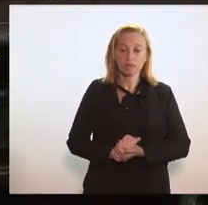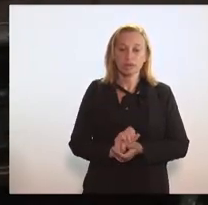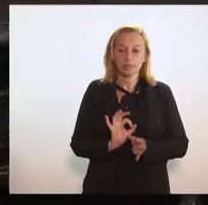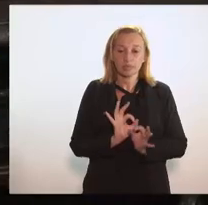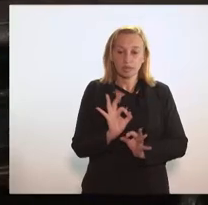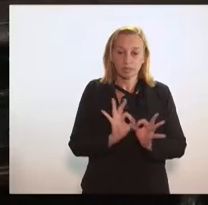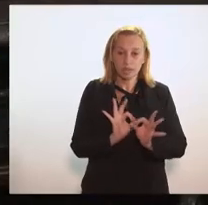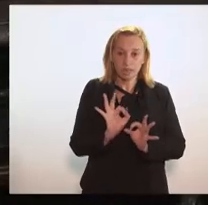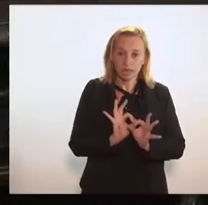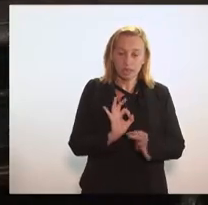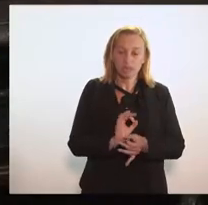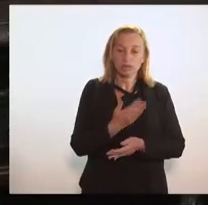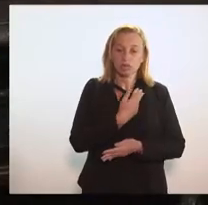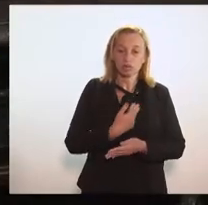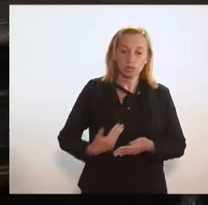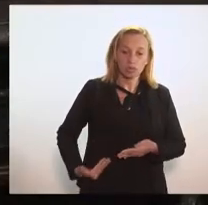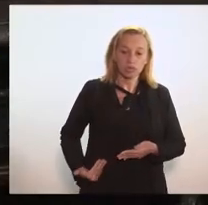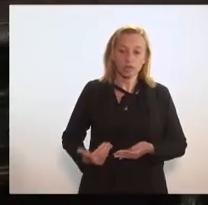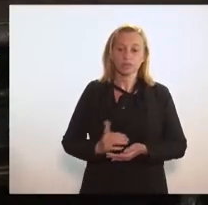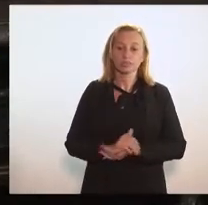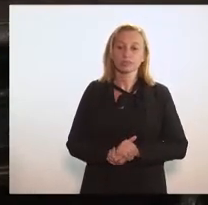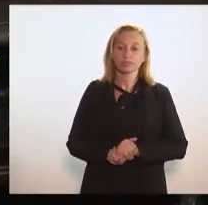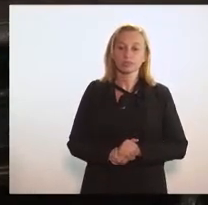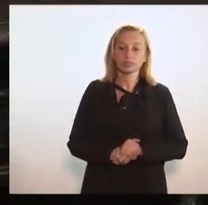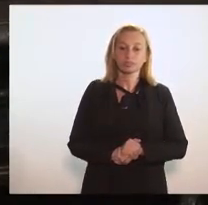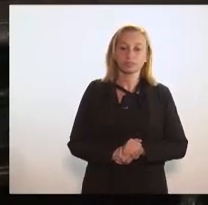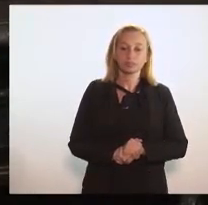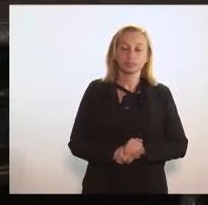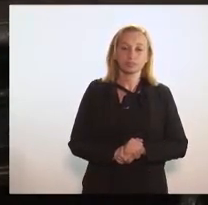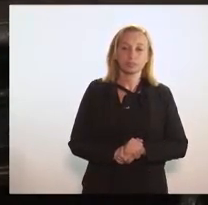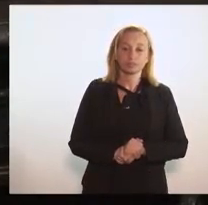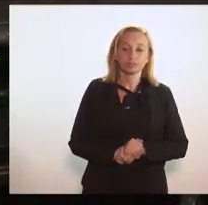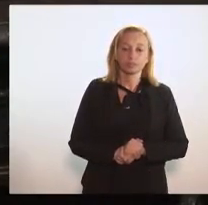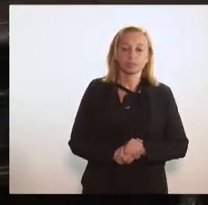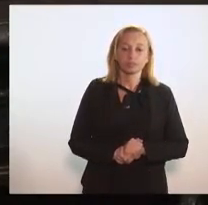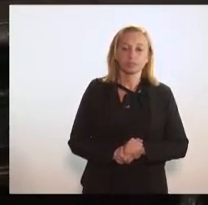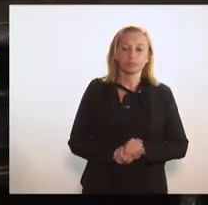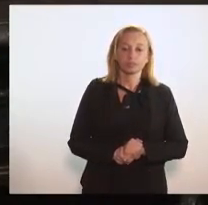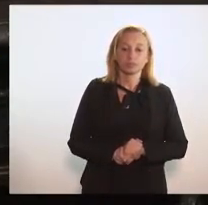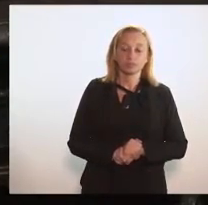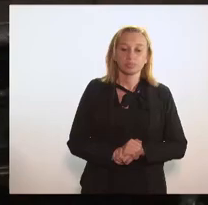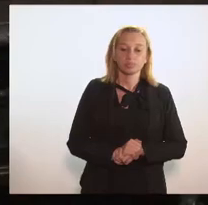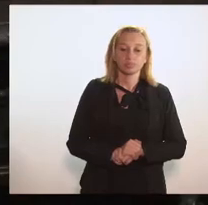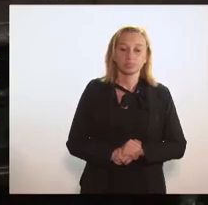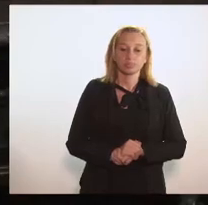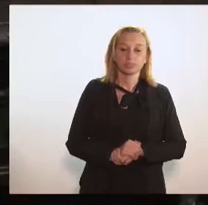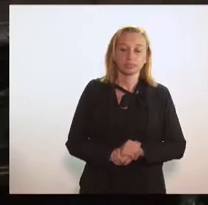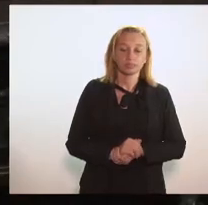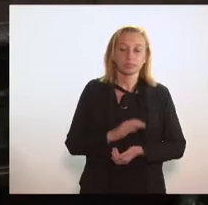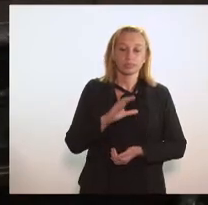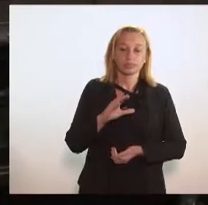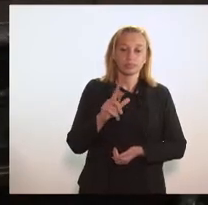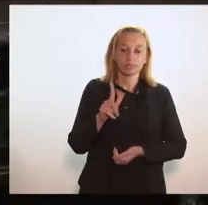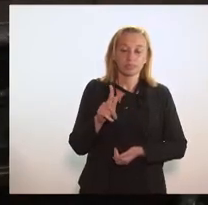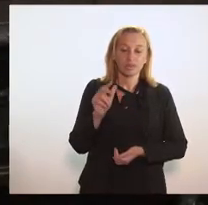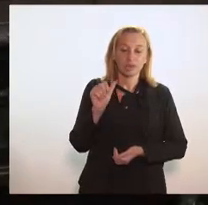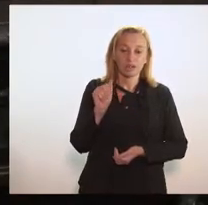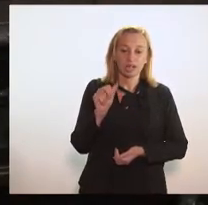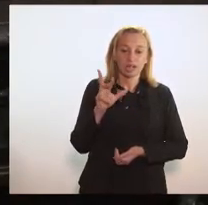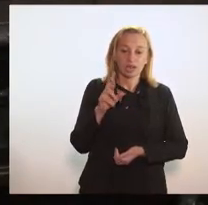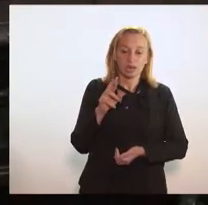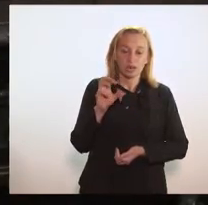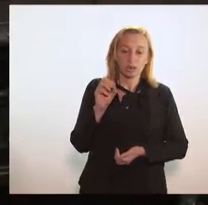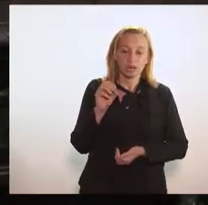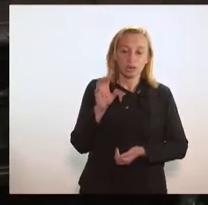a dupla do governo o governador Anthony garotinho mas